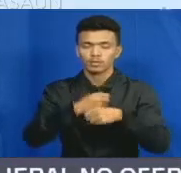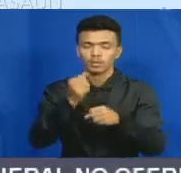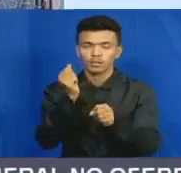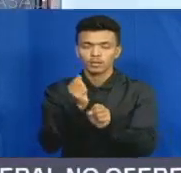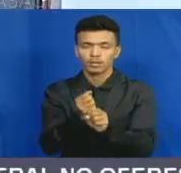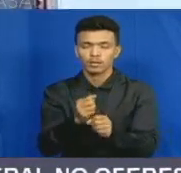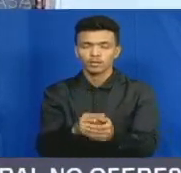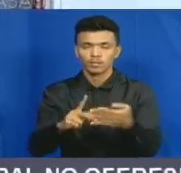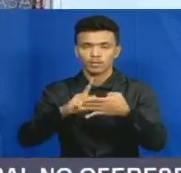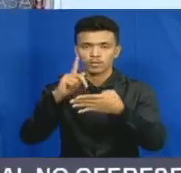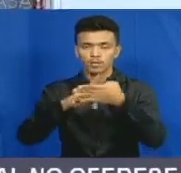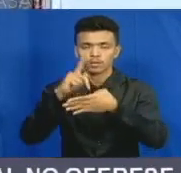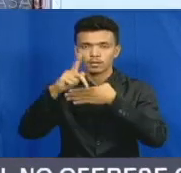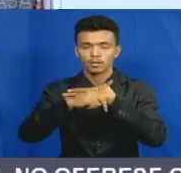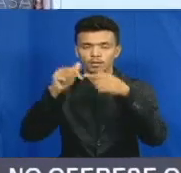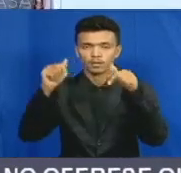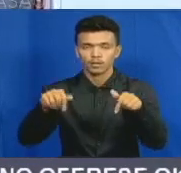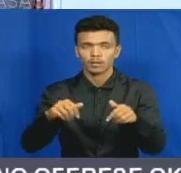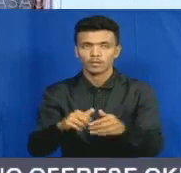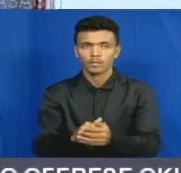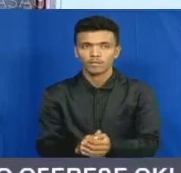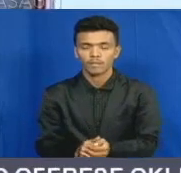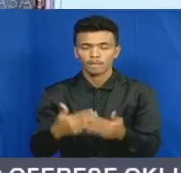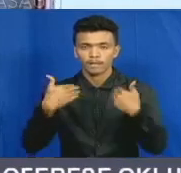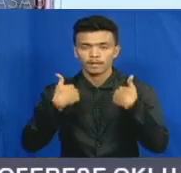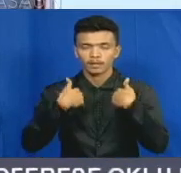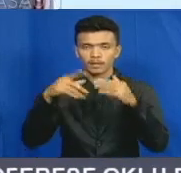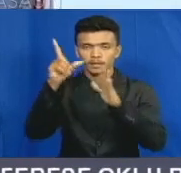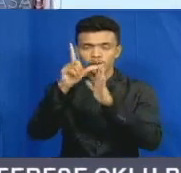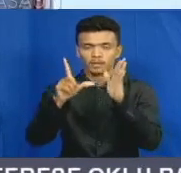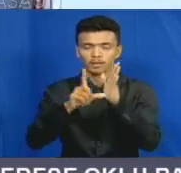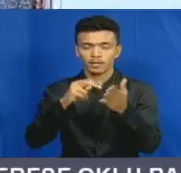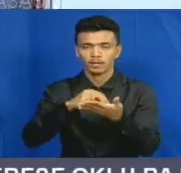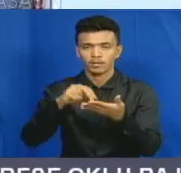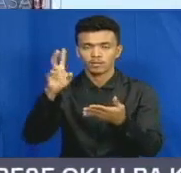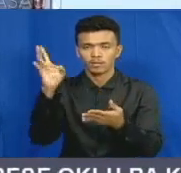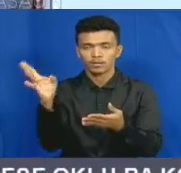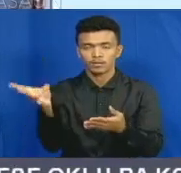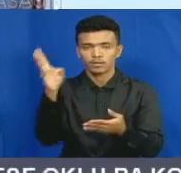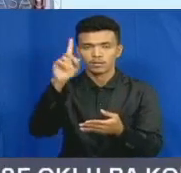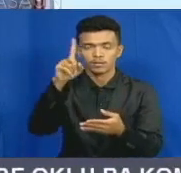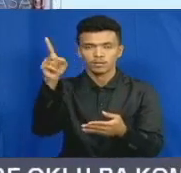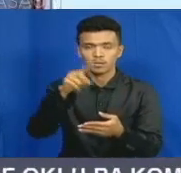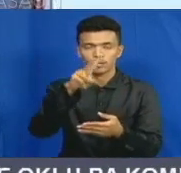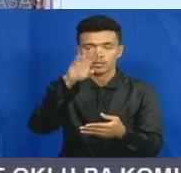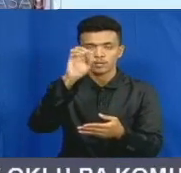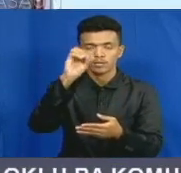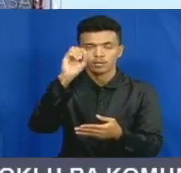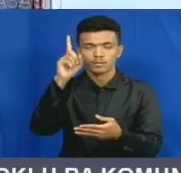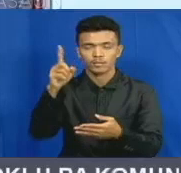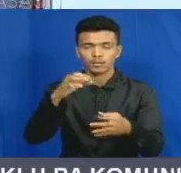par programa refere. Ia le dekret lei numero 61 bara 2022. Atu hadir